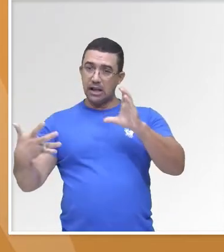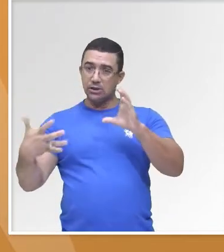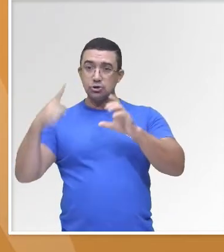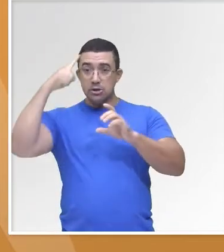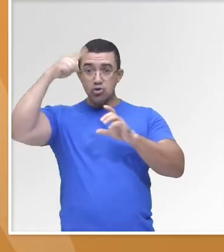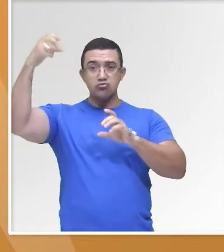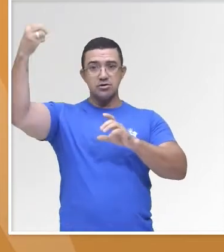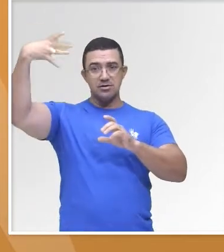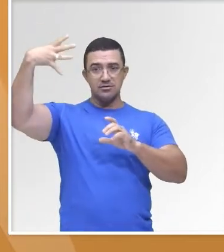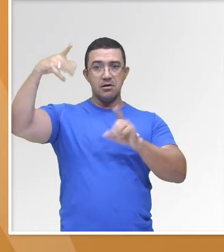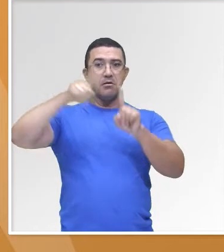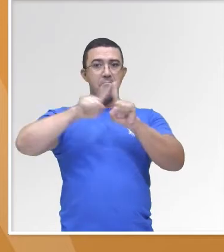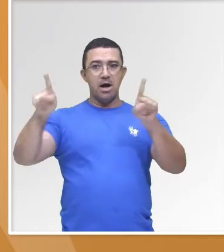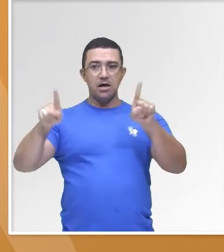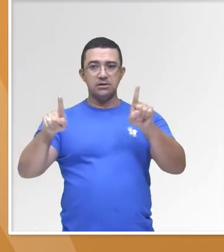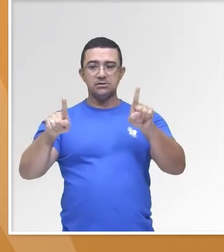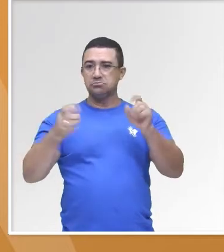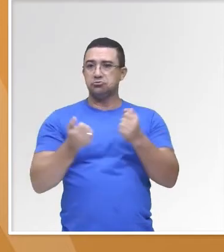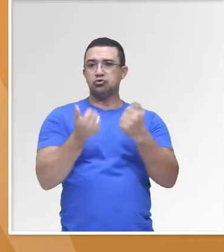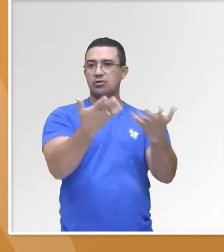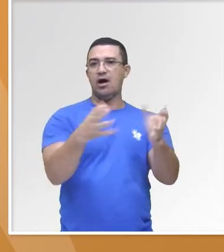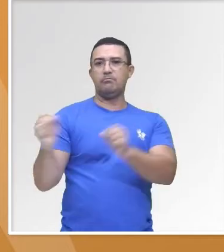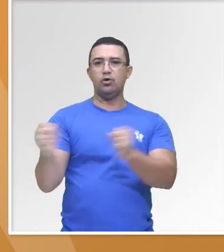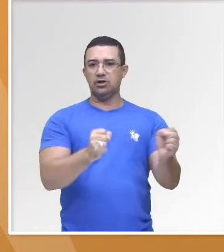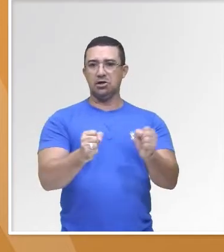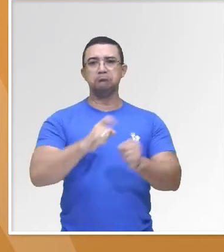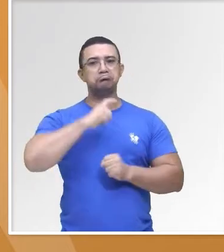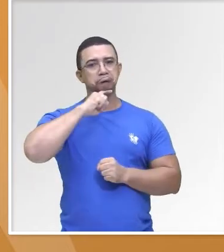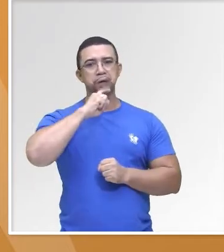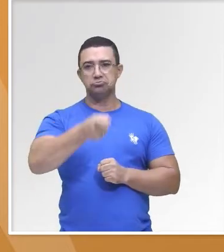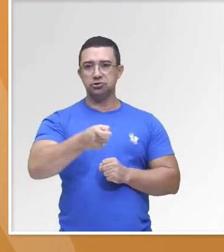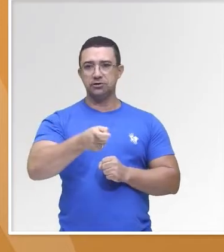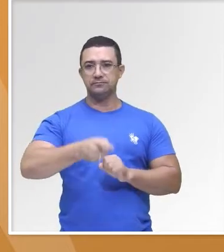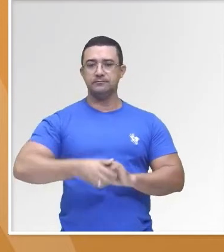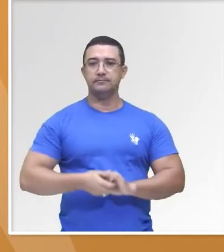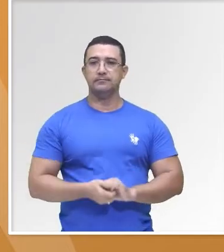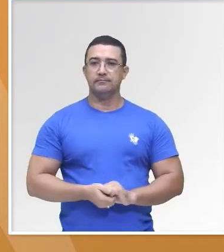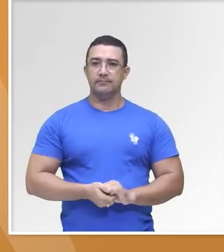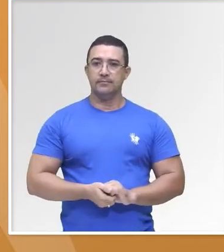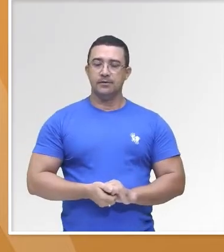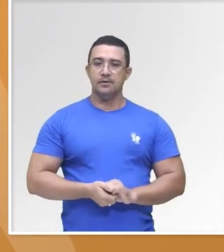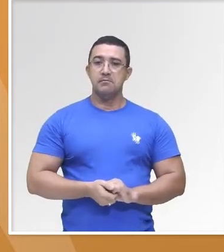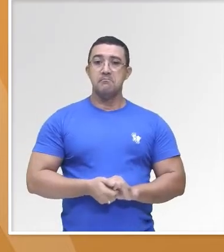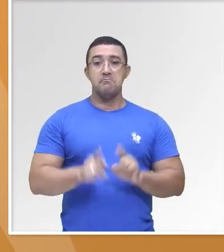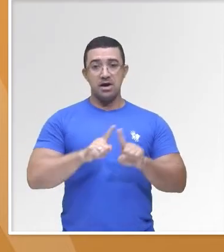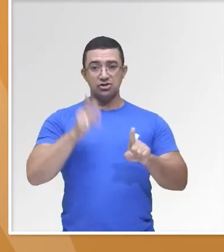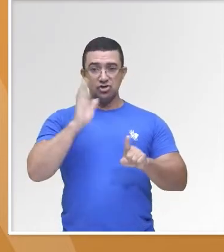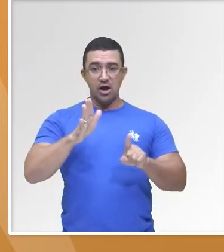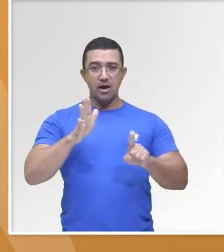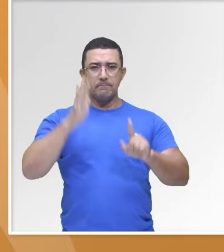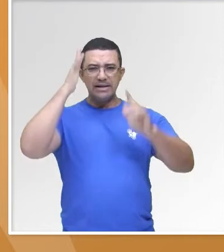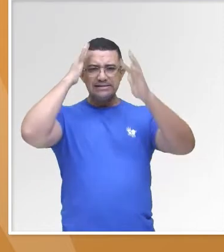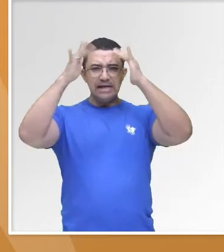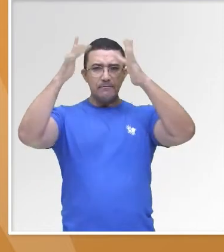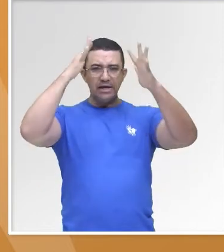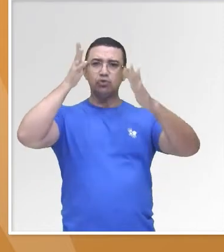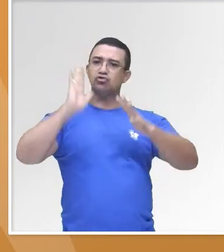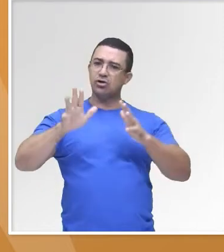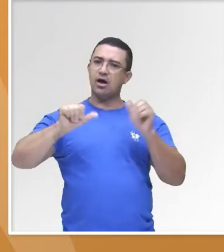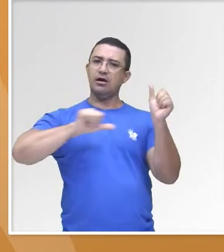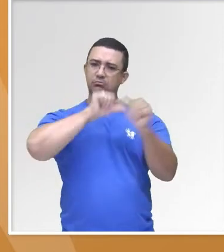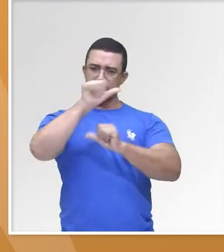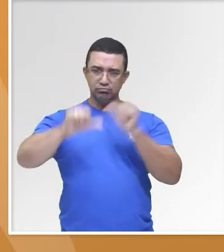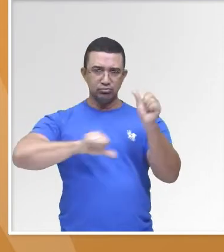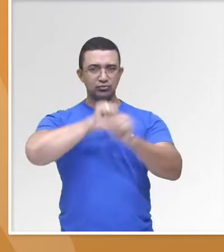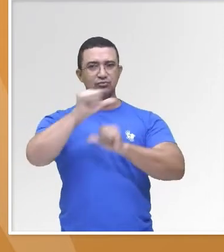sem delimitar os seus poderes. Mas, pelo menos, já é uma grande mudança de pensamento, já é uma grande